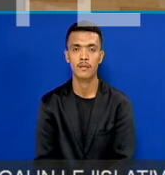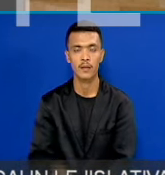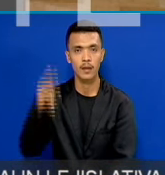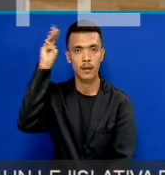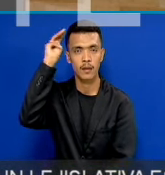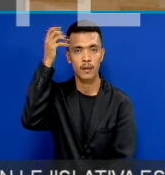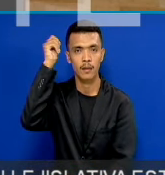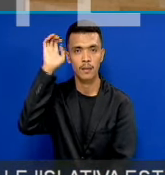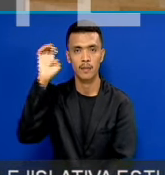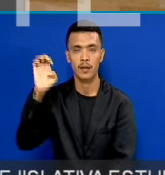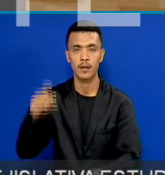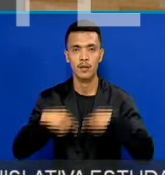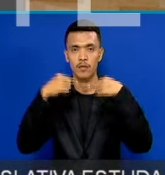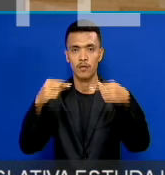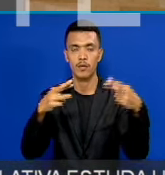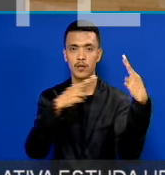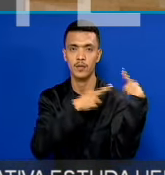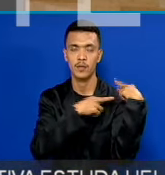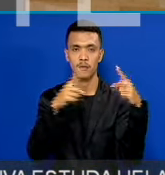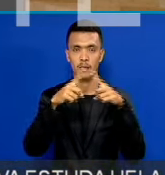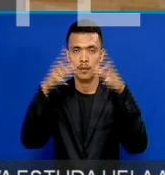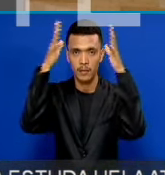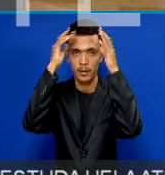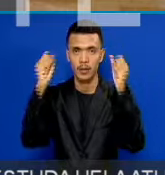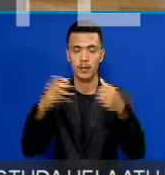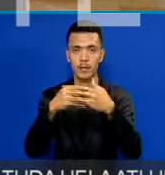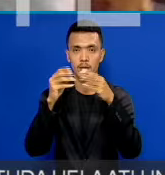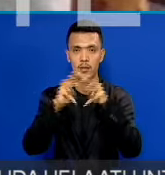Ministro da Administração Estatal foi posto a presidente da Autoridade Município Baucau.